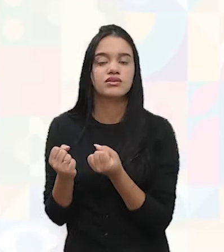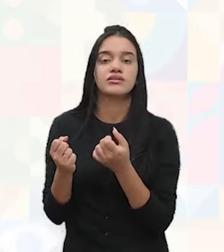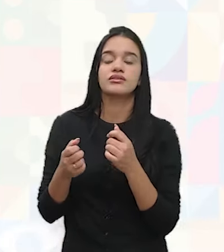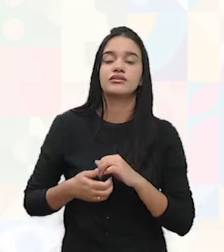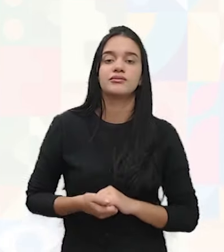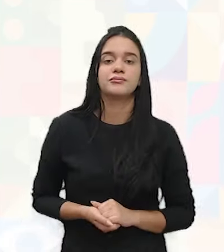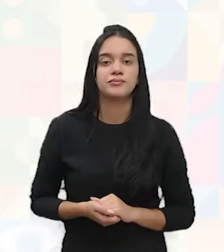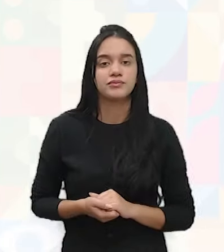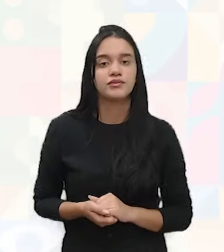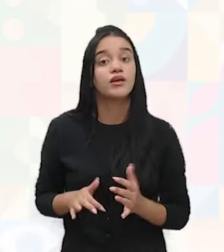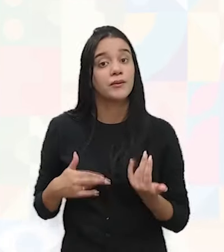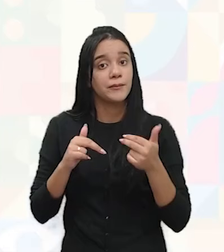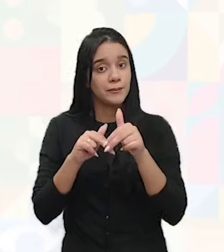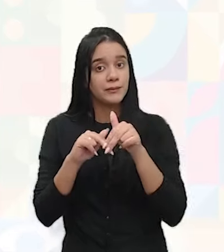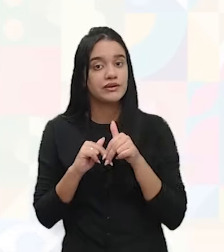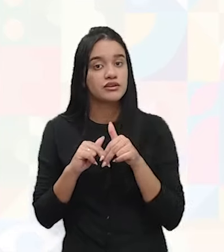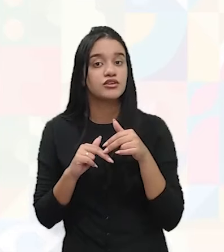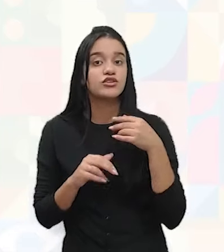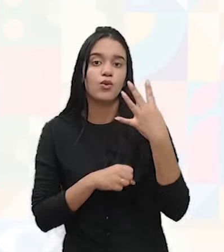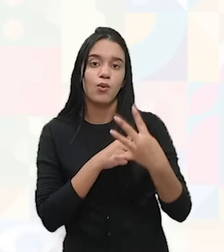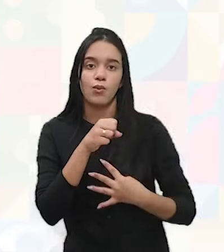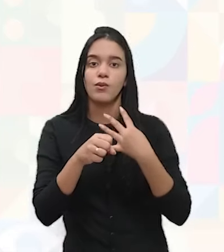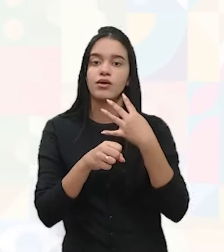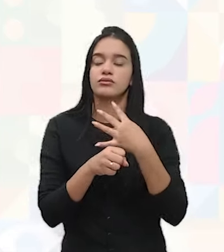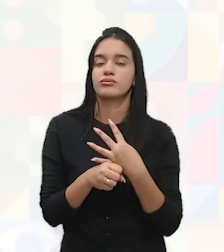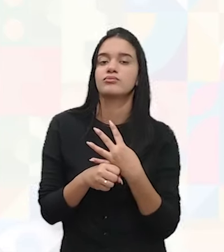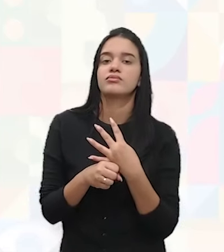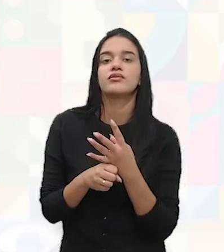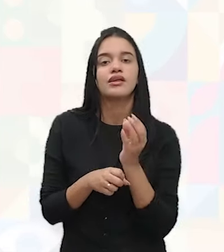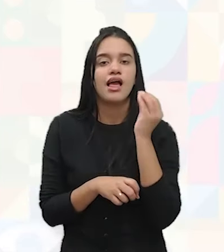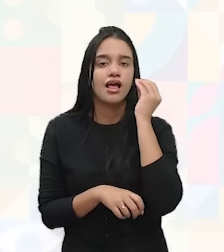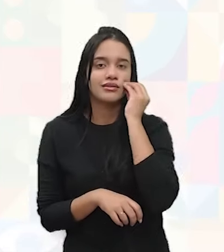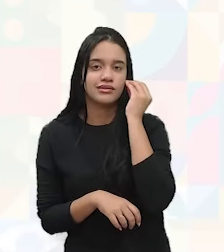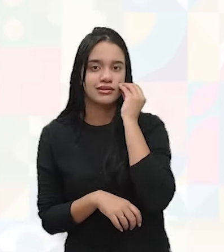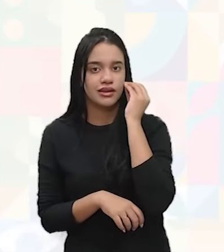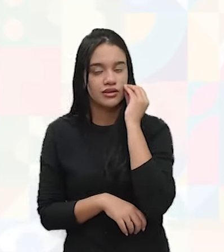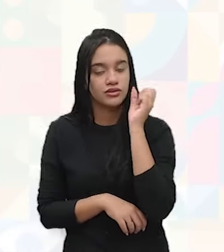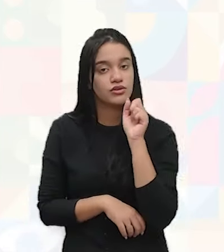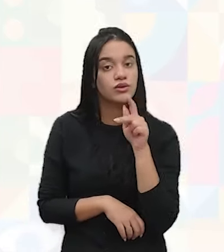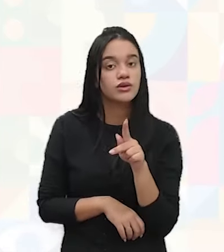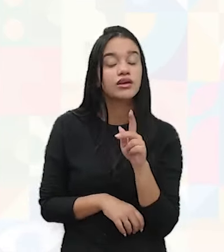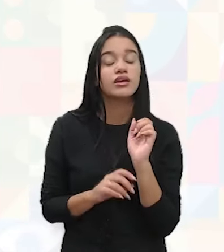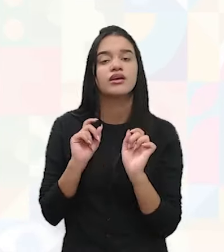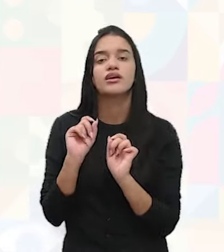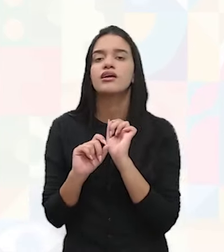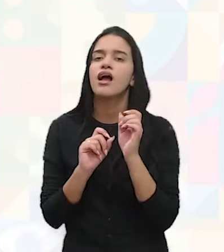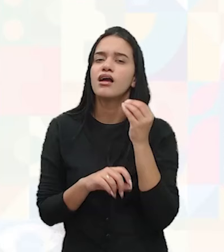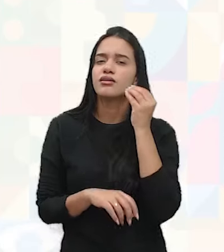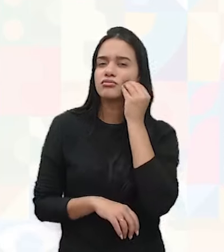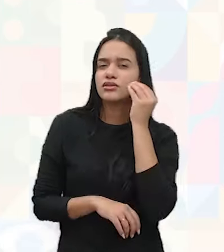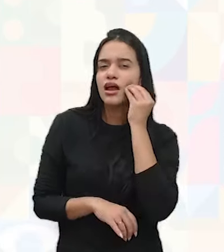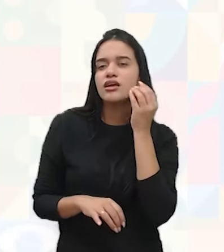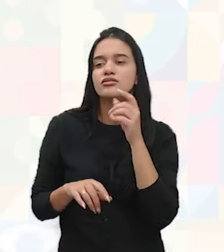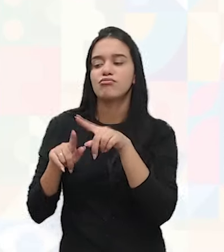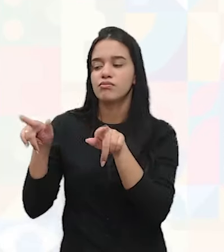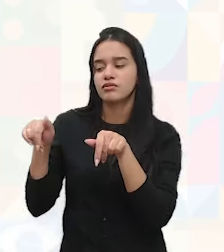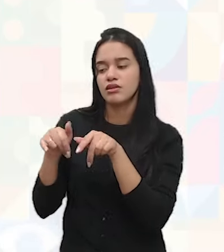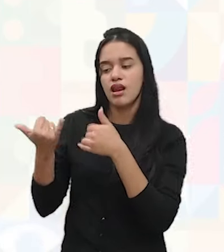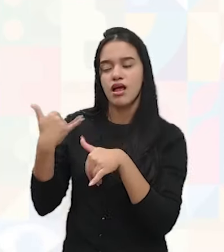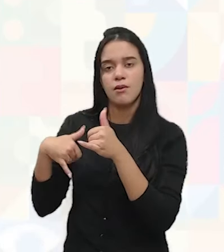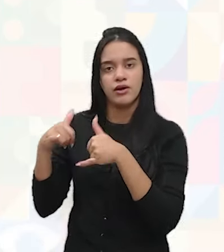recebida por isso que de quatro em 4ro anos são realizados esse teste hidrostático o que é isso é um teste realizado em laboratório